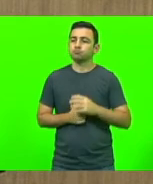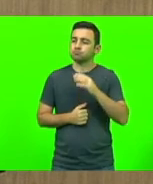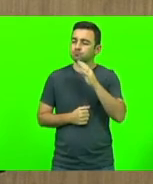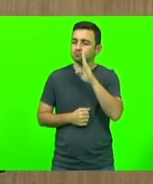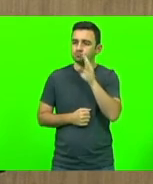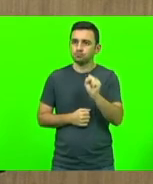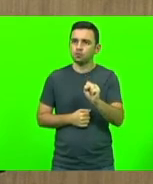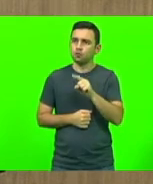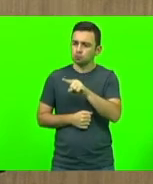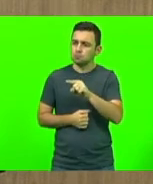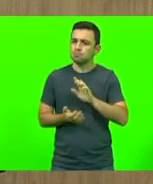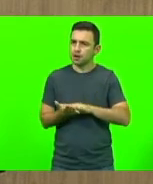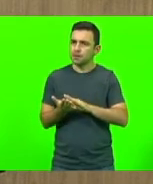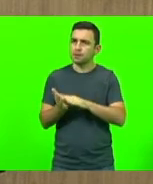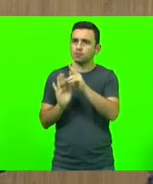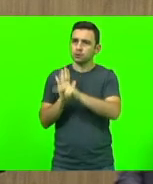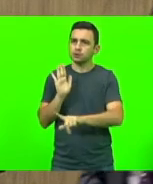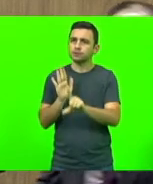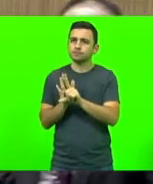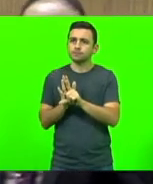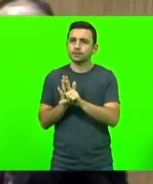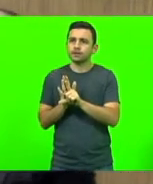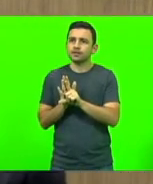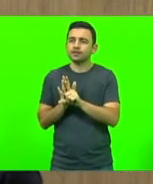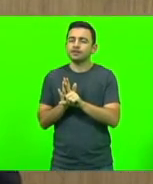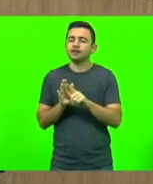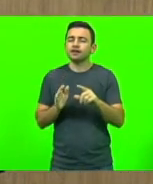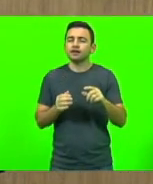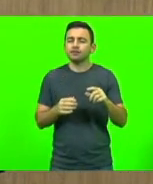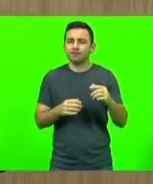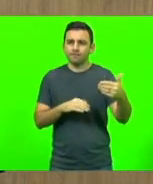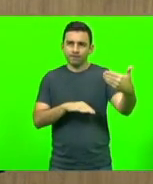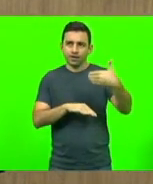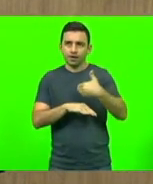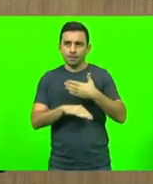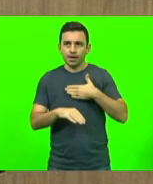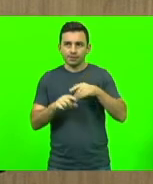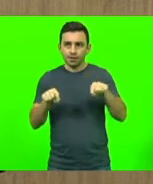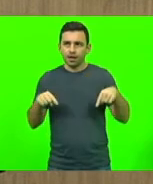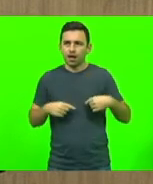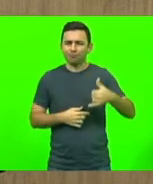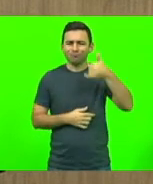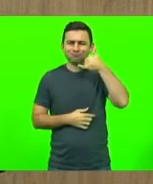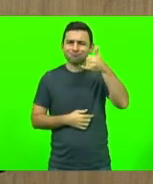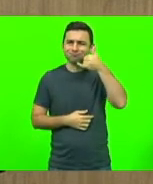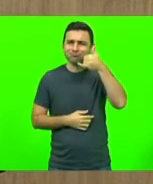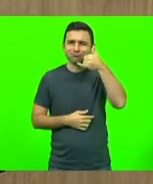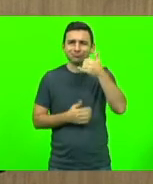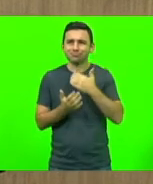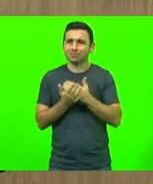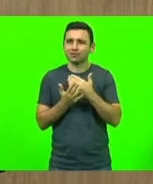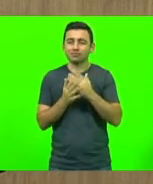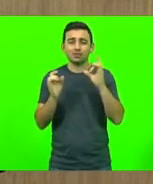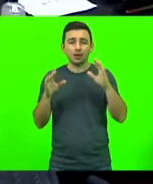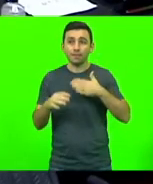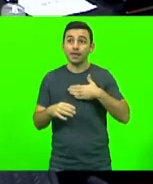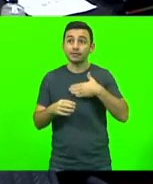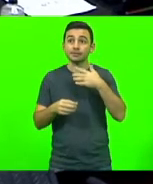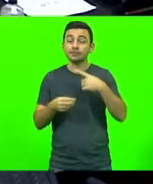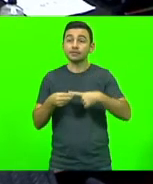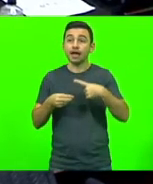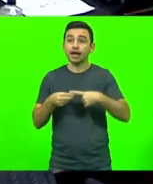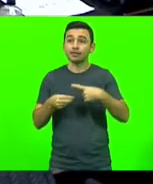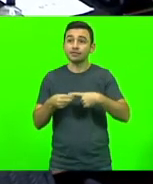senhor por esse projeto de lei. Nós recebemos lá no Gabinete 8 também inúmeras ligações, especialmente da minha cidade, né,